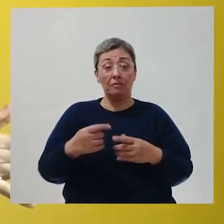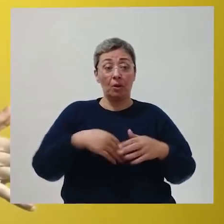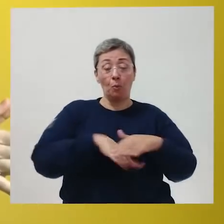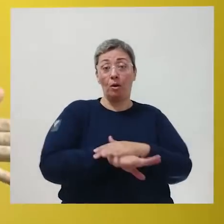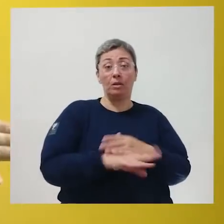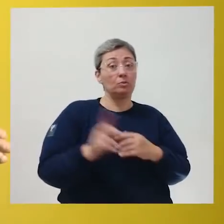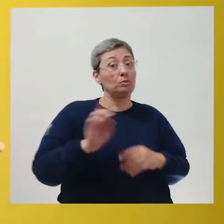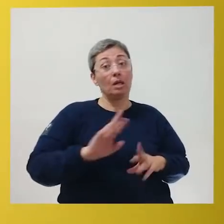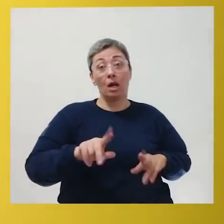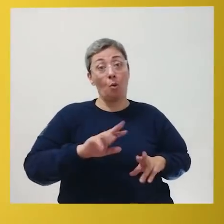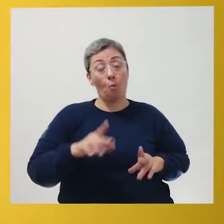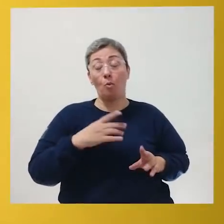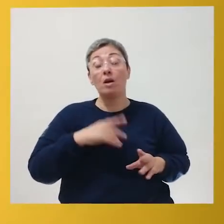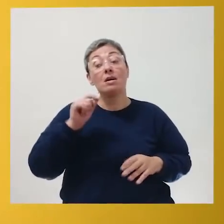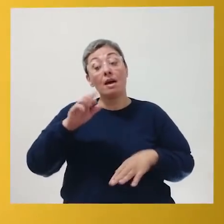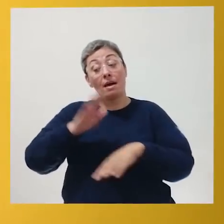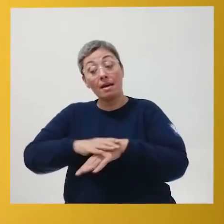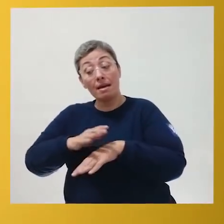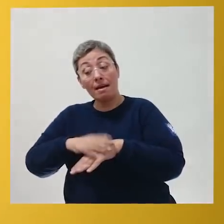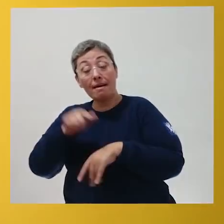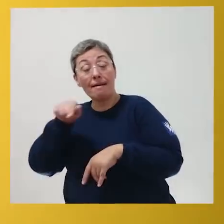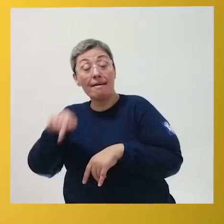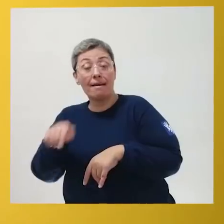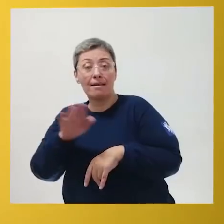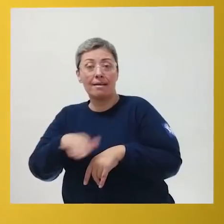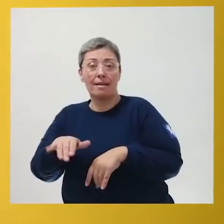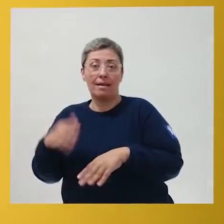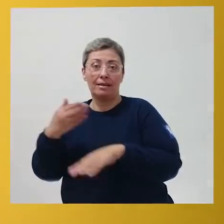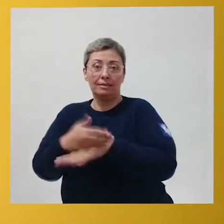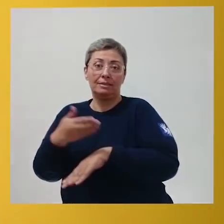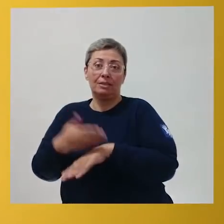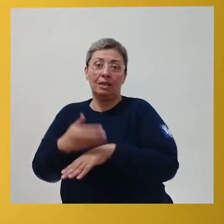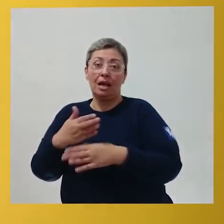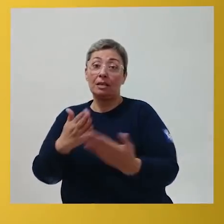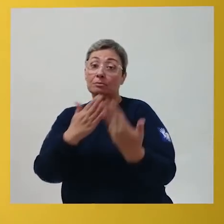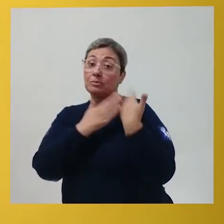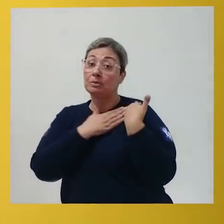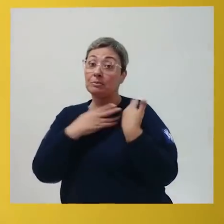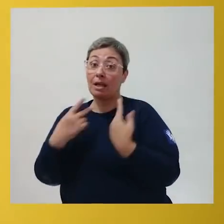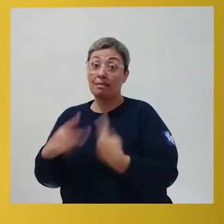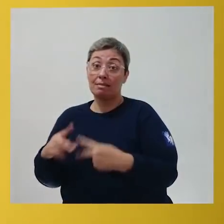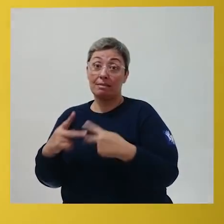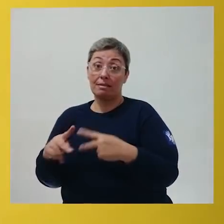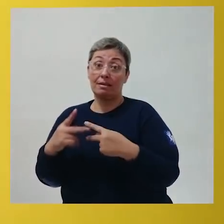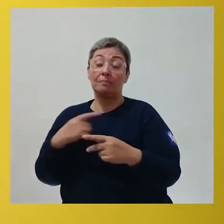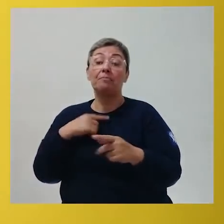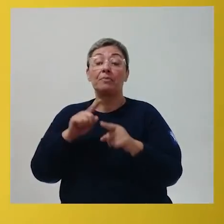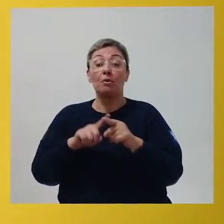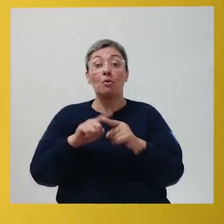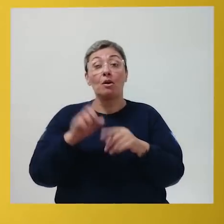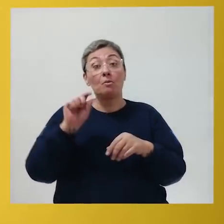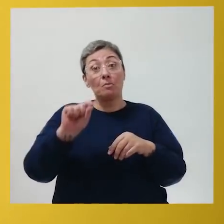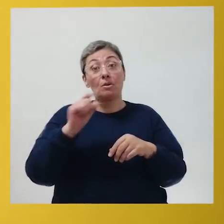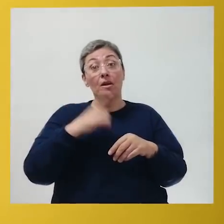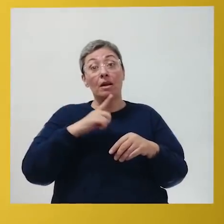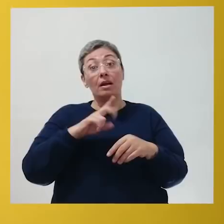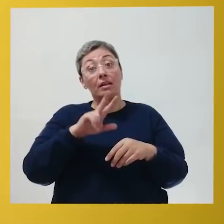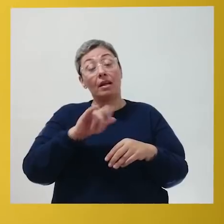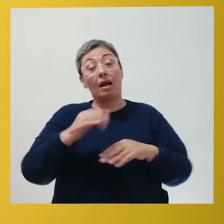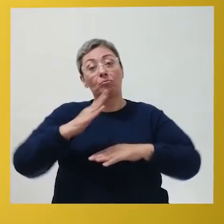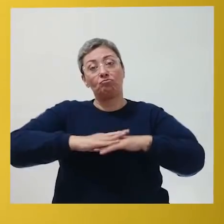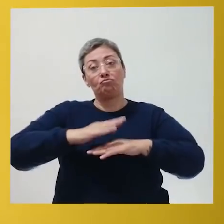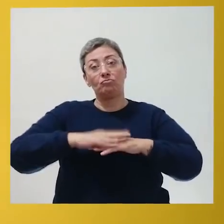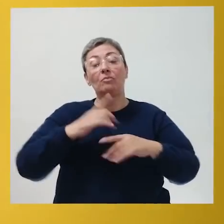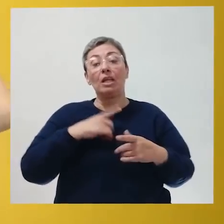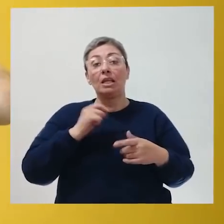e guarda. Não, eu quero que essa criança participe, eu quero responsabilizar essa criança daquilo que ela está